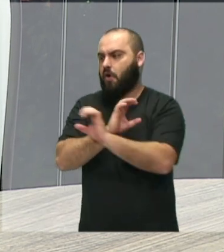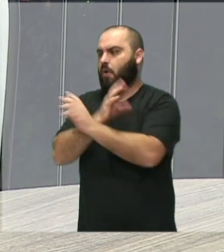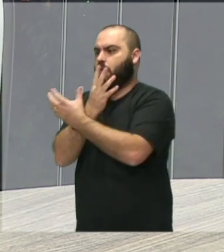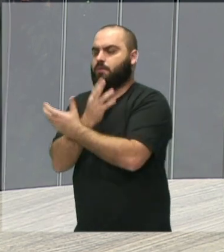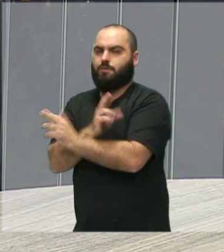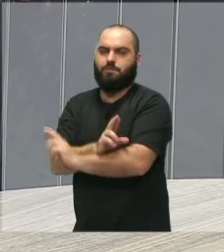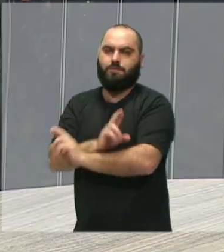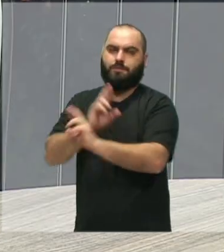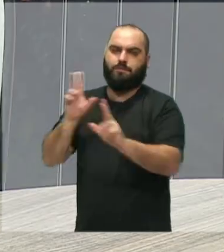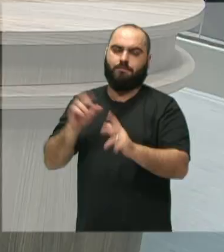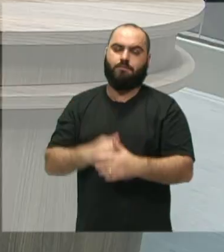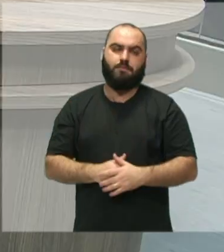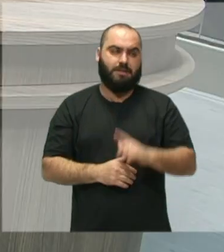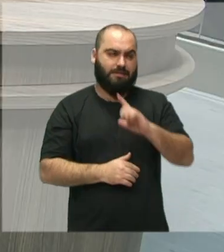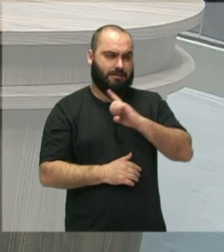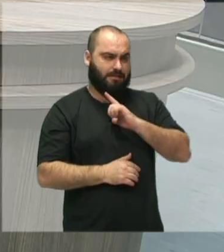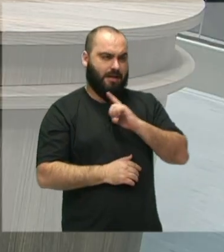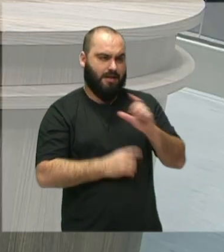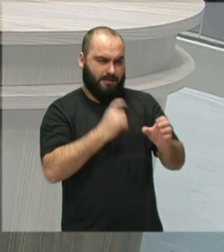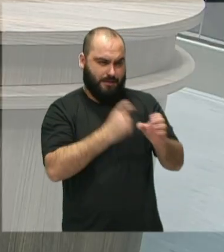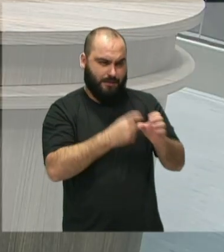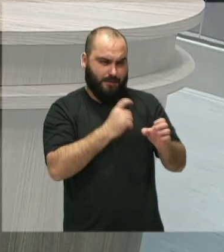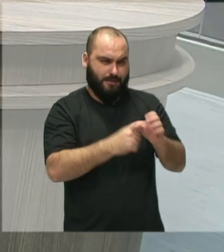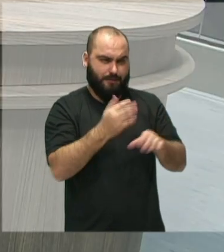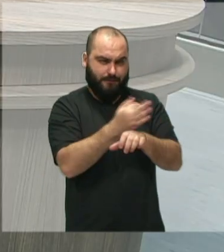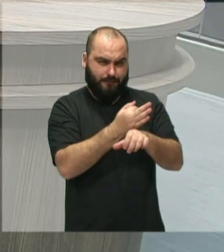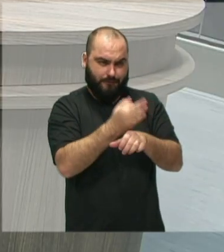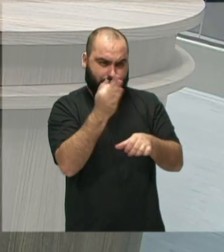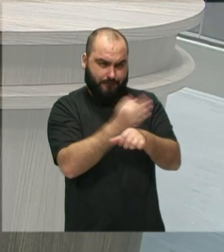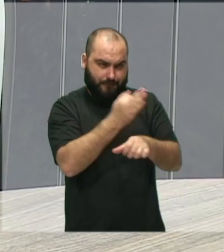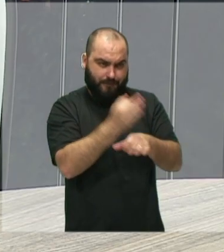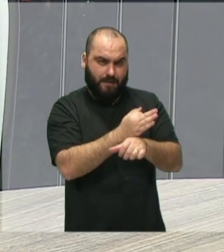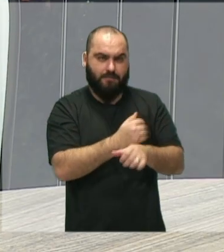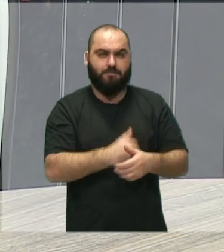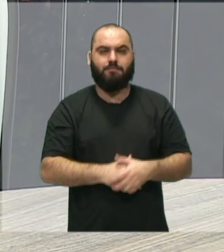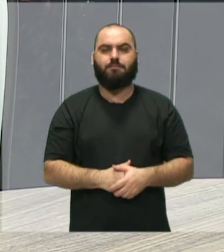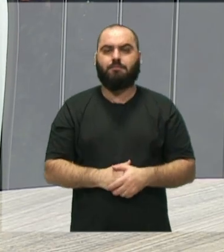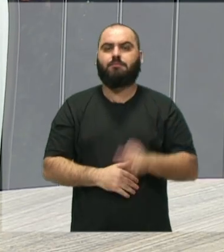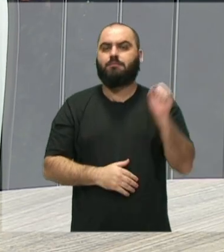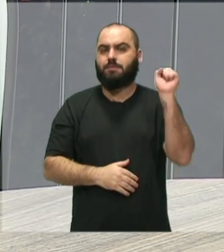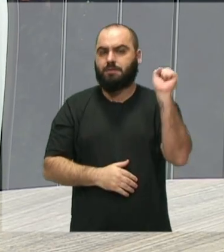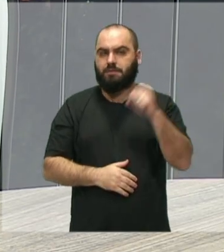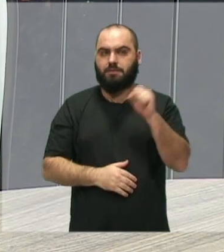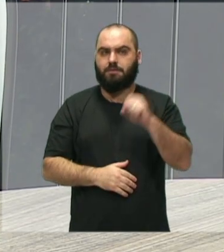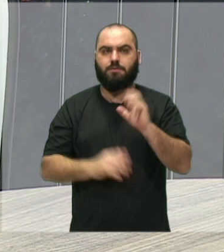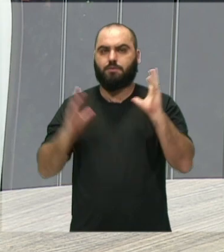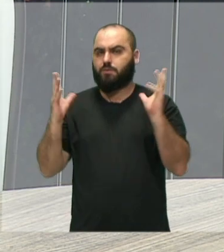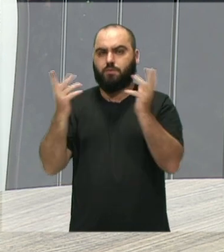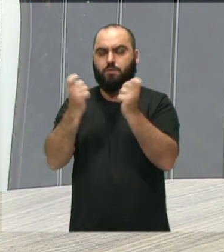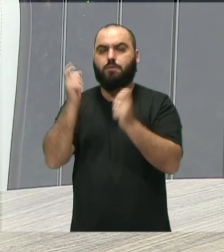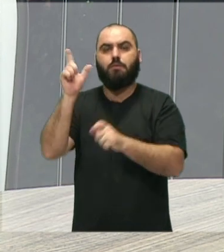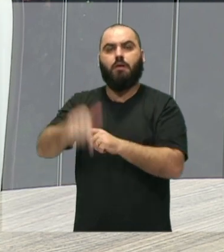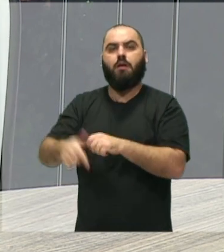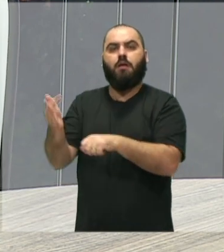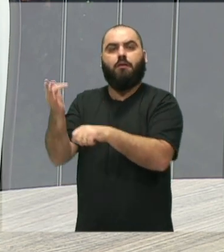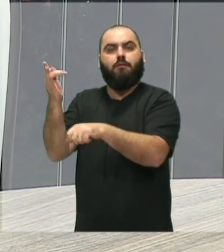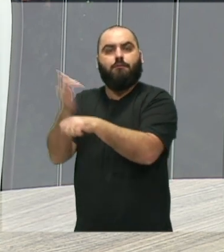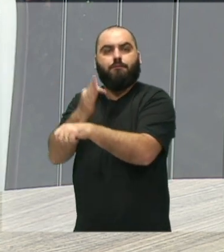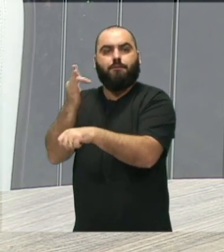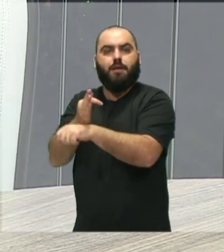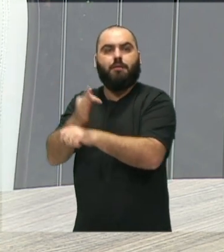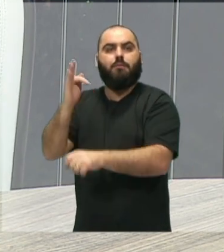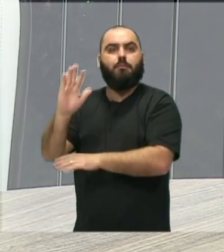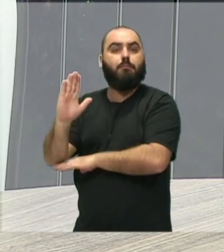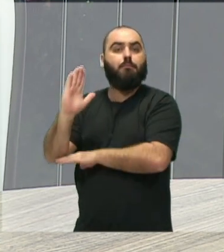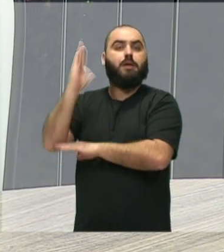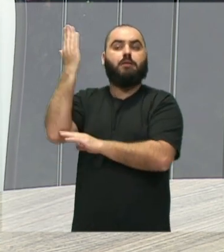tem muita peça de ferro, né? Isso, tem ferro. A grande maioria é ferro e madeira, né, dessas outras